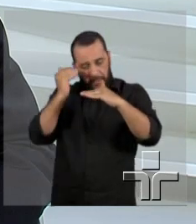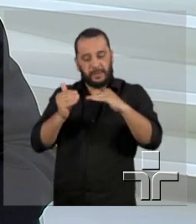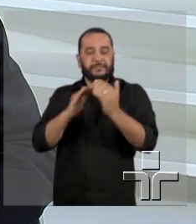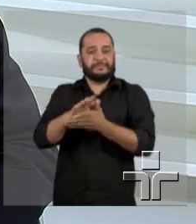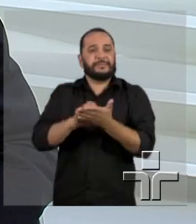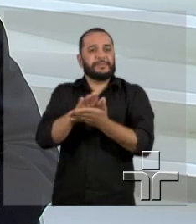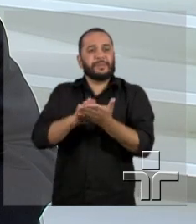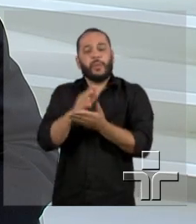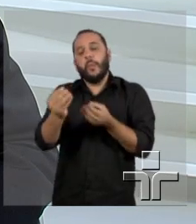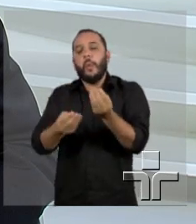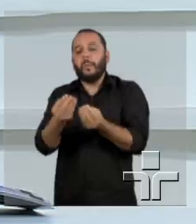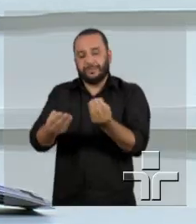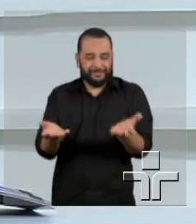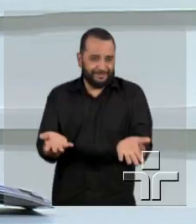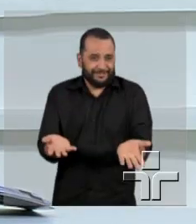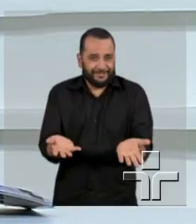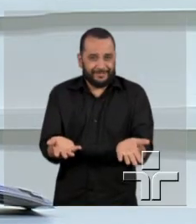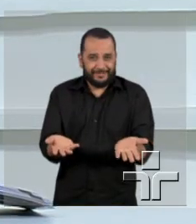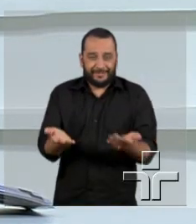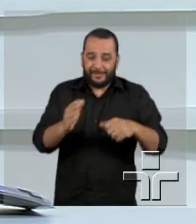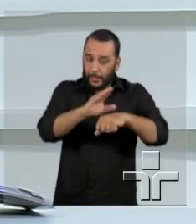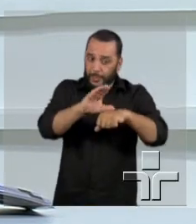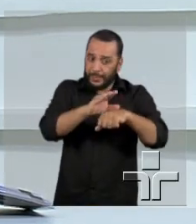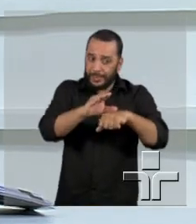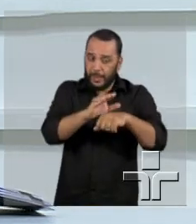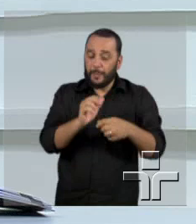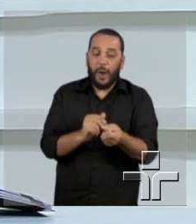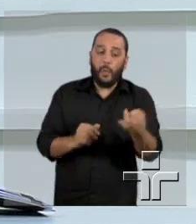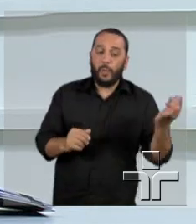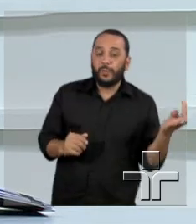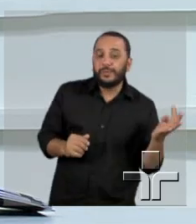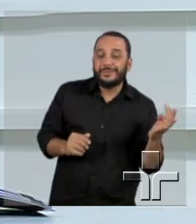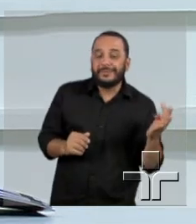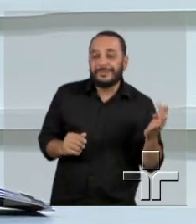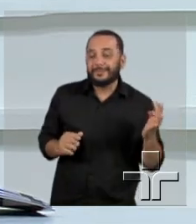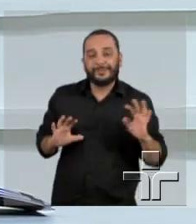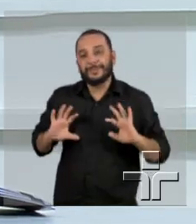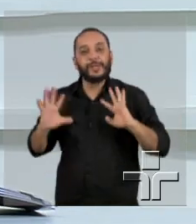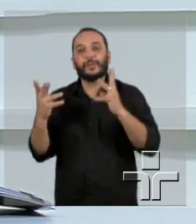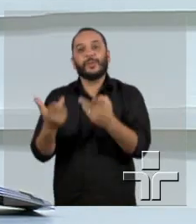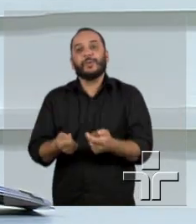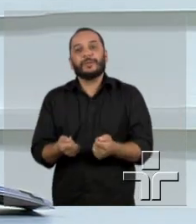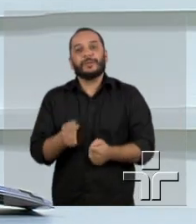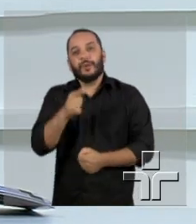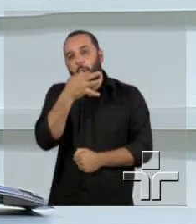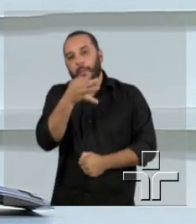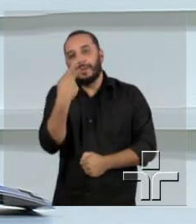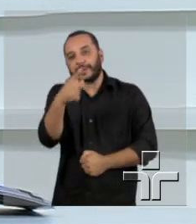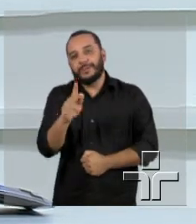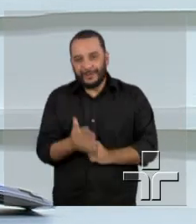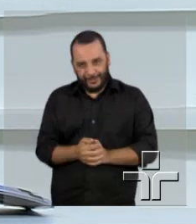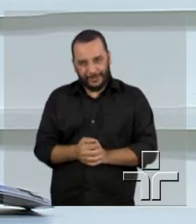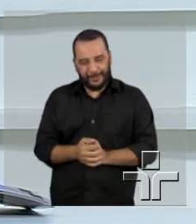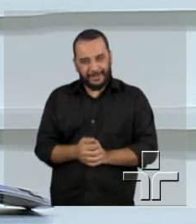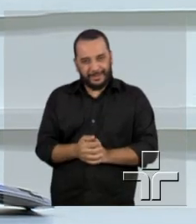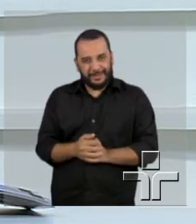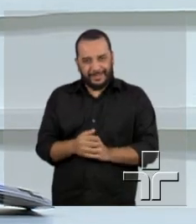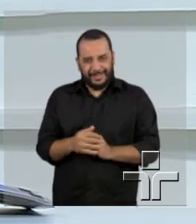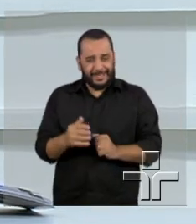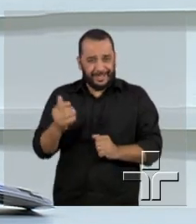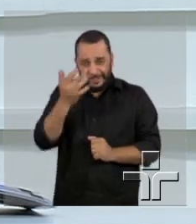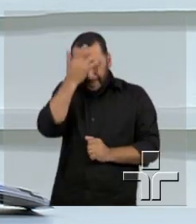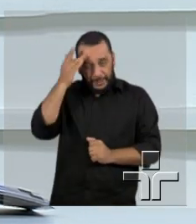A Constituição é para alguns, é para todos? Como o senhor vê esse